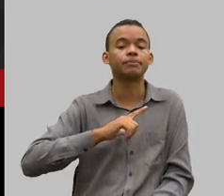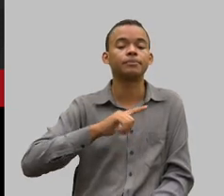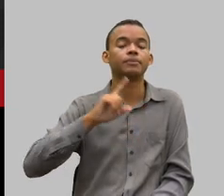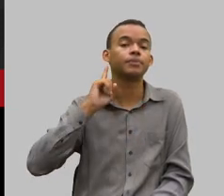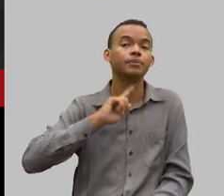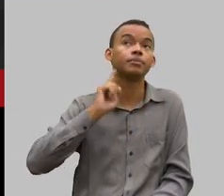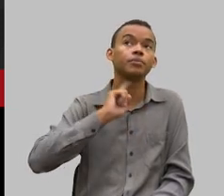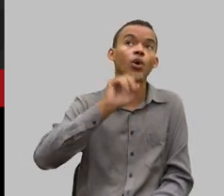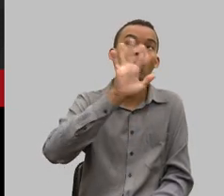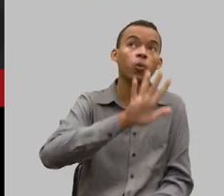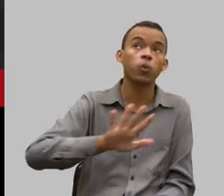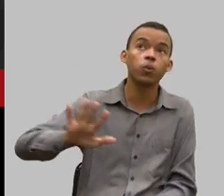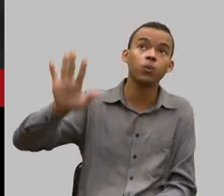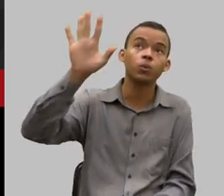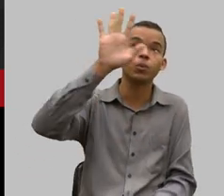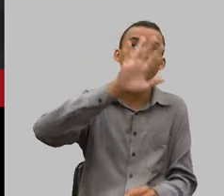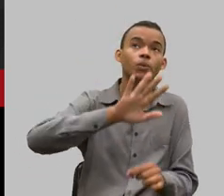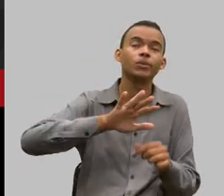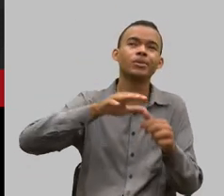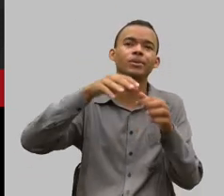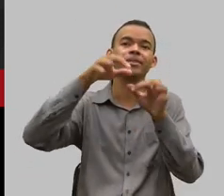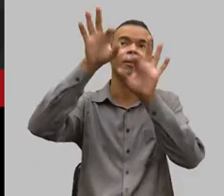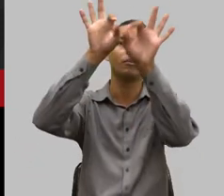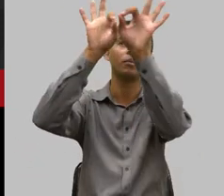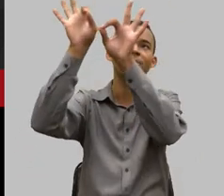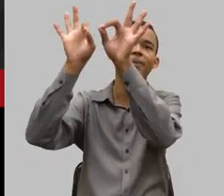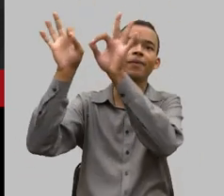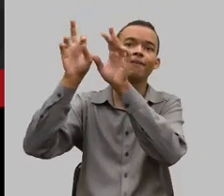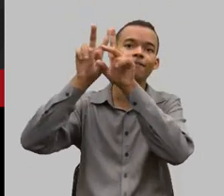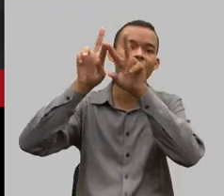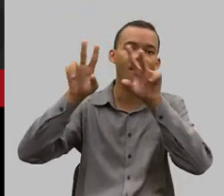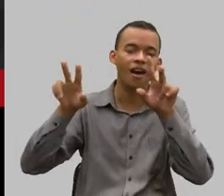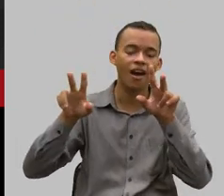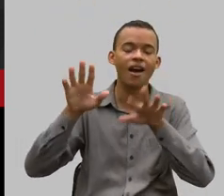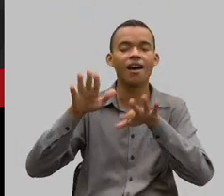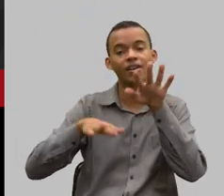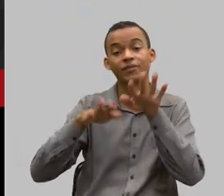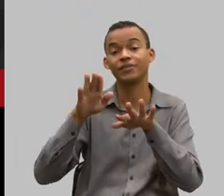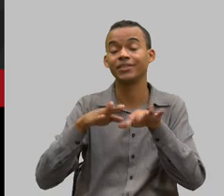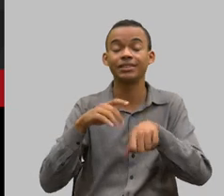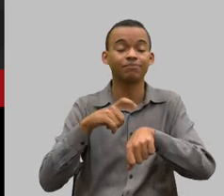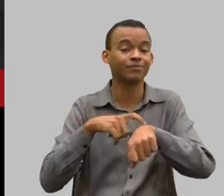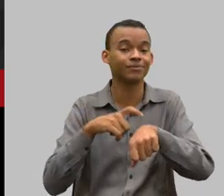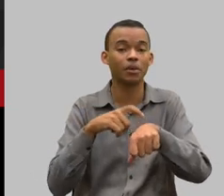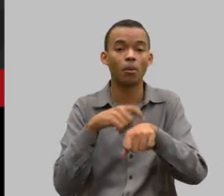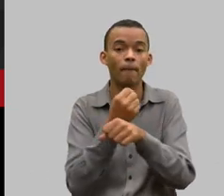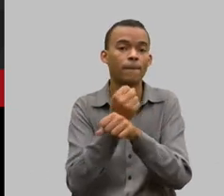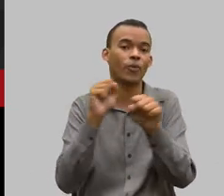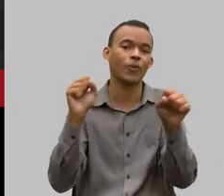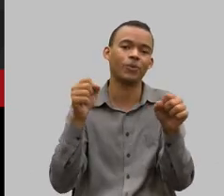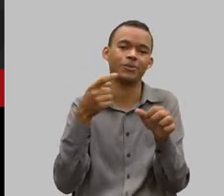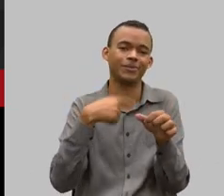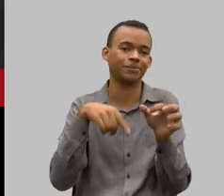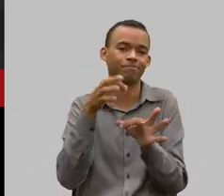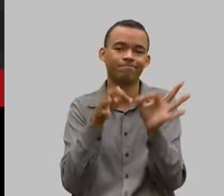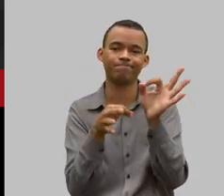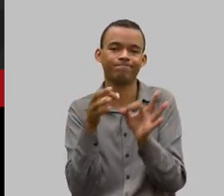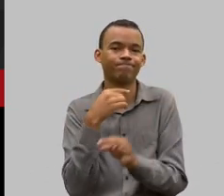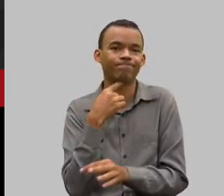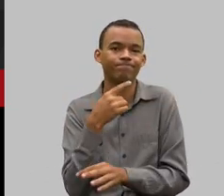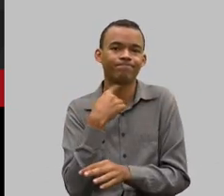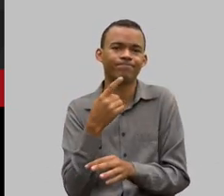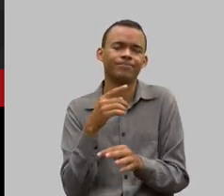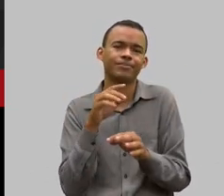não não Ten o tempo hábil Para para que possamos divulgar Então não é uma não é crítica